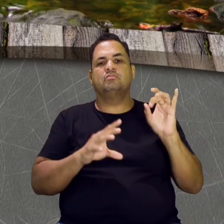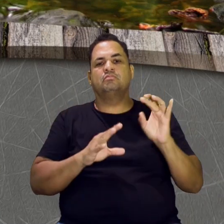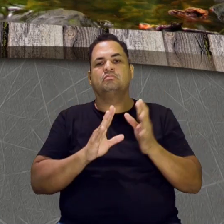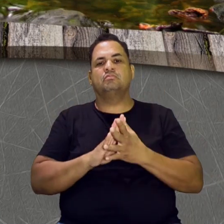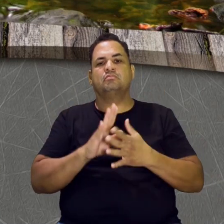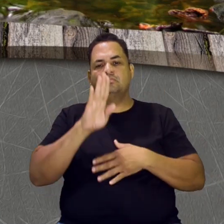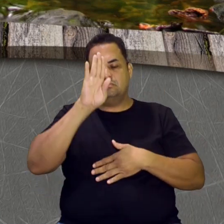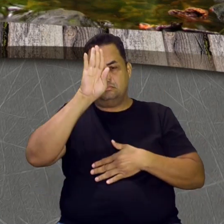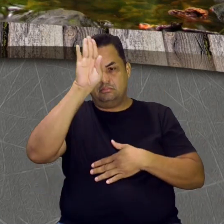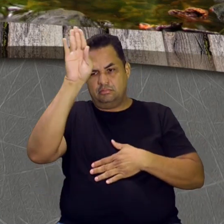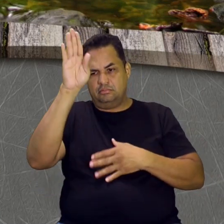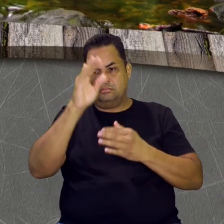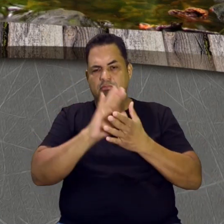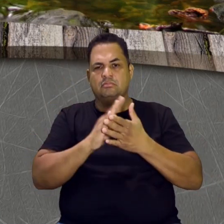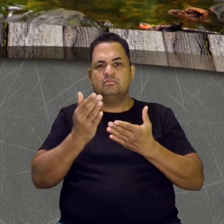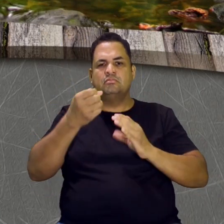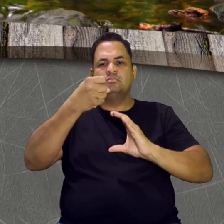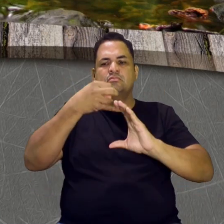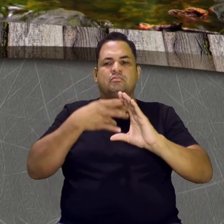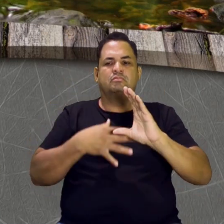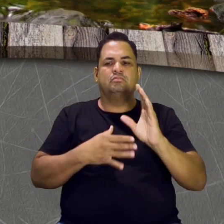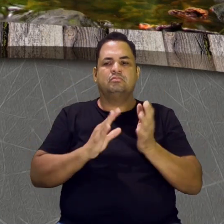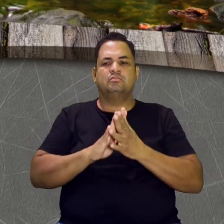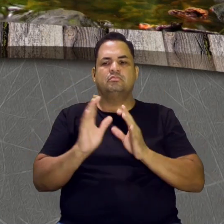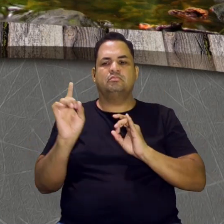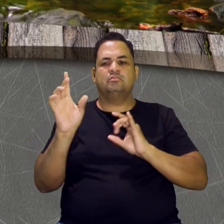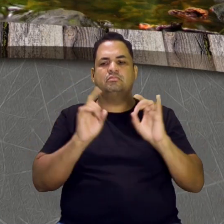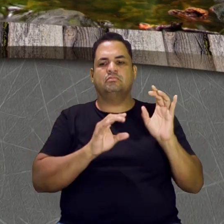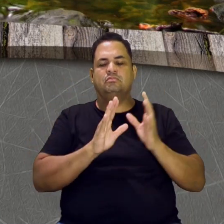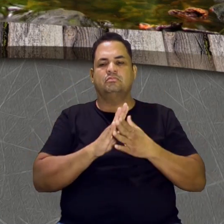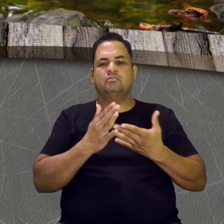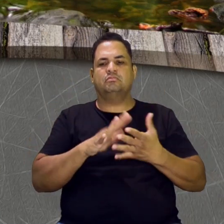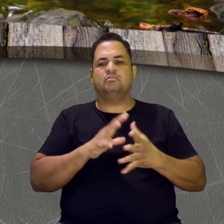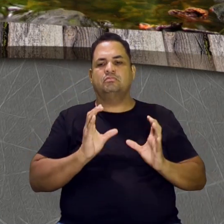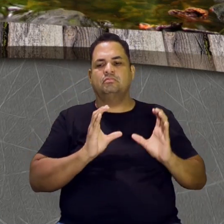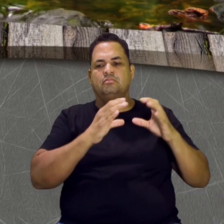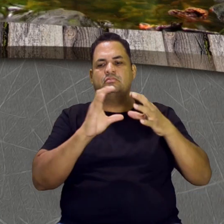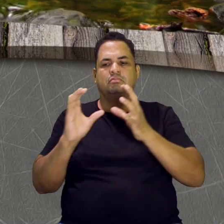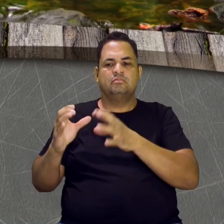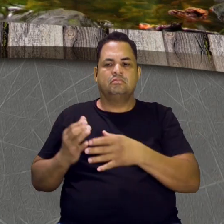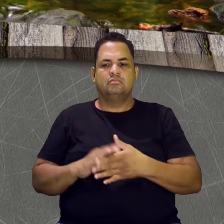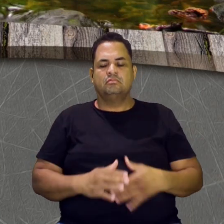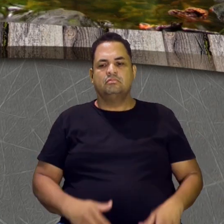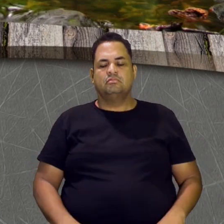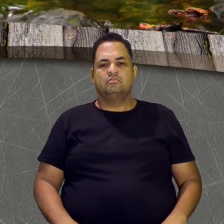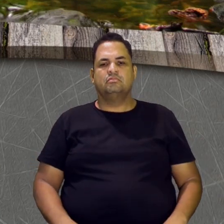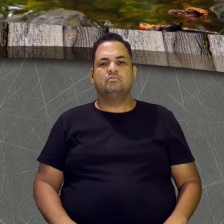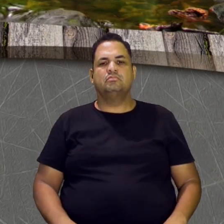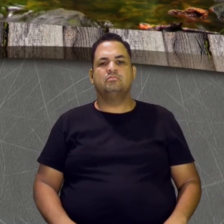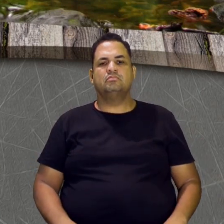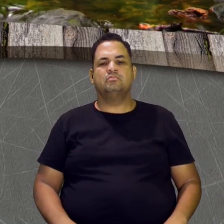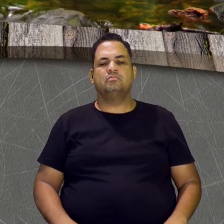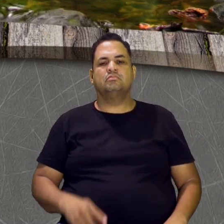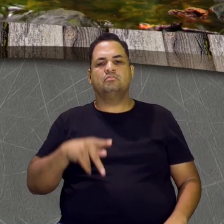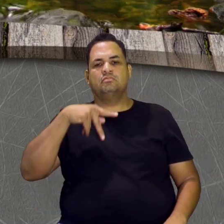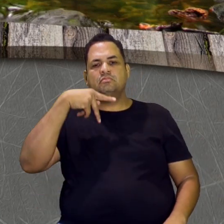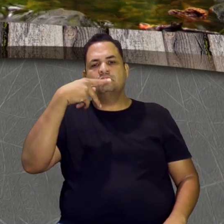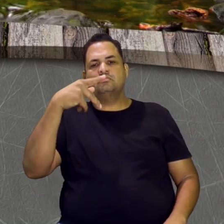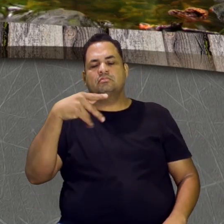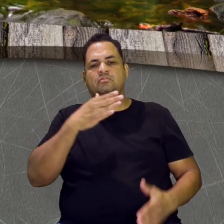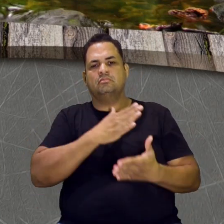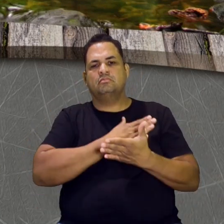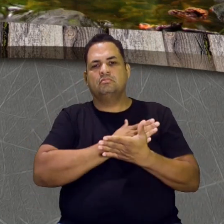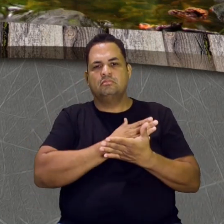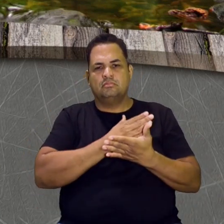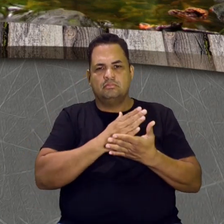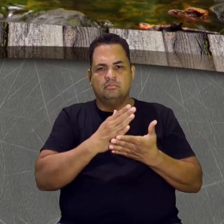as principais características de cada um desses grupos, tá? Então a gente falou lá,